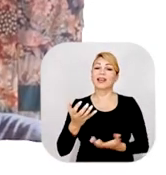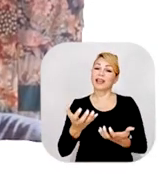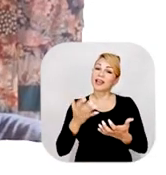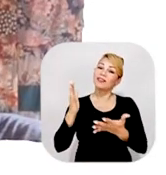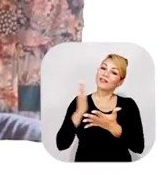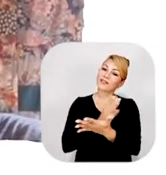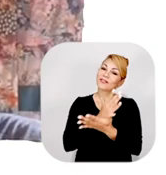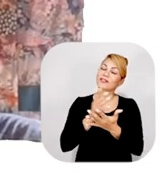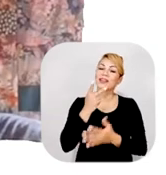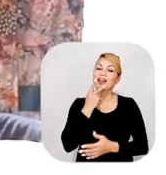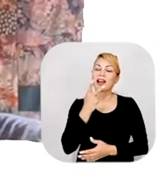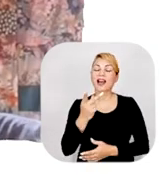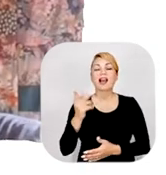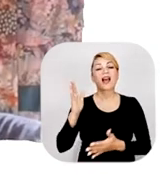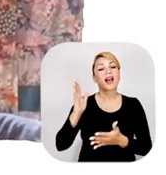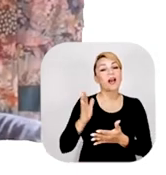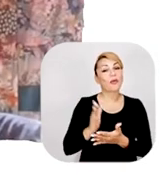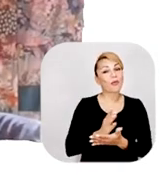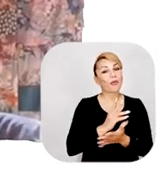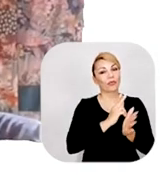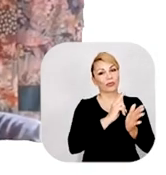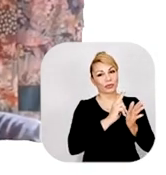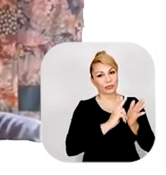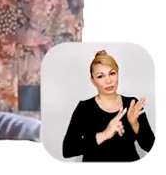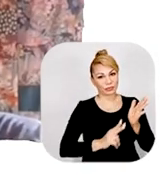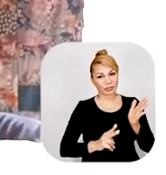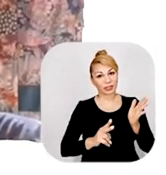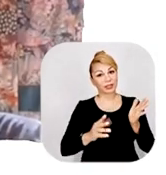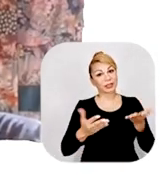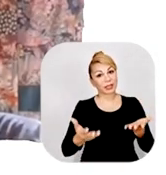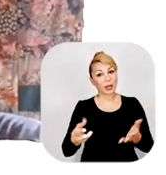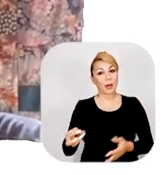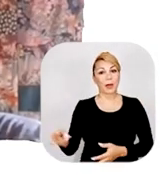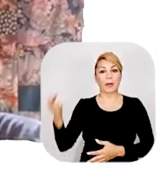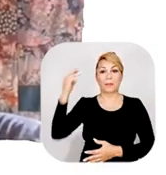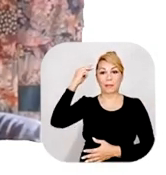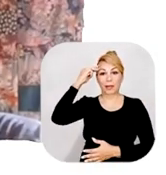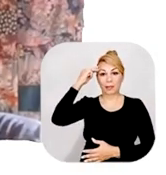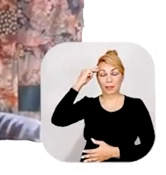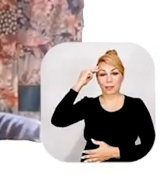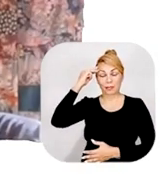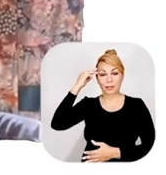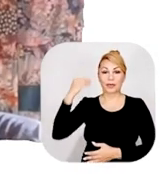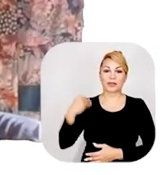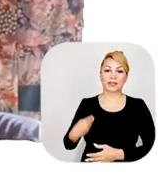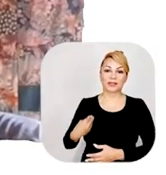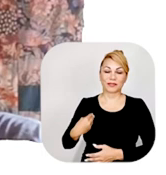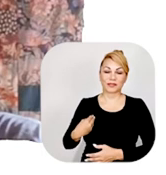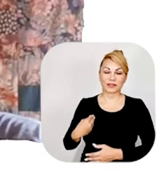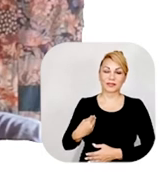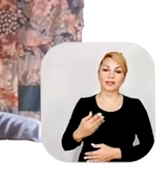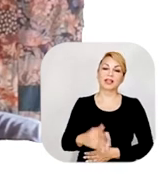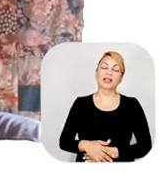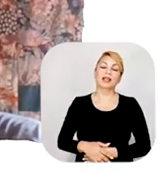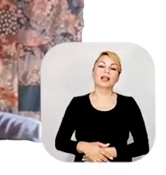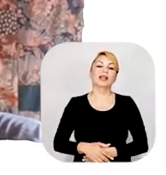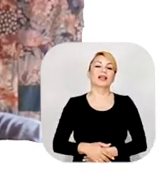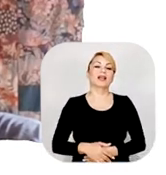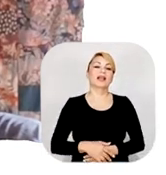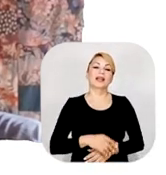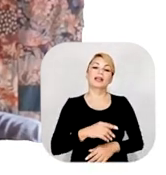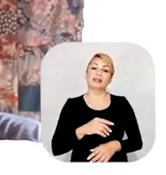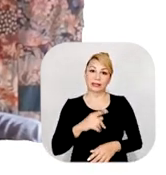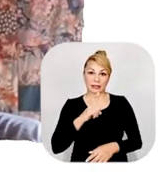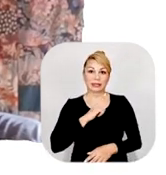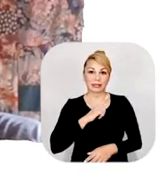viva através dos escritos do Snetlag, não é uma coisa assim invisível, assim, é invisível no sentido de que é imaterial, mas